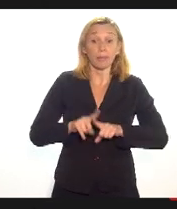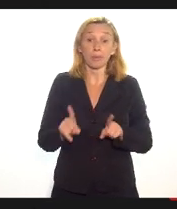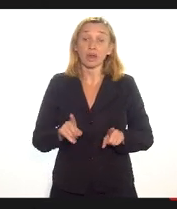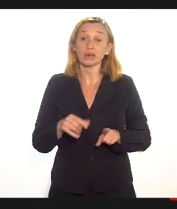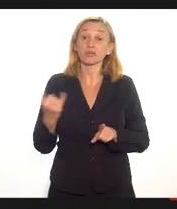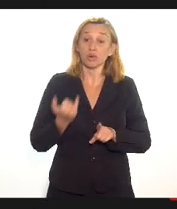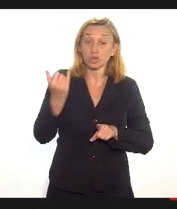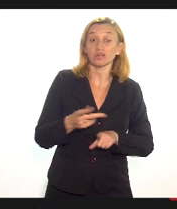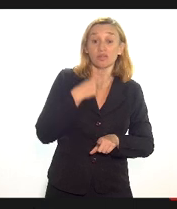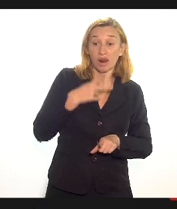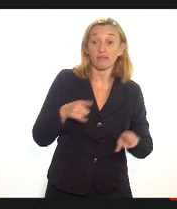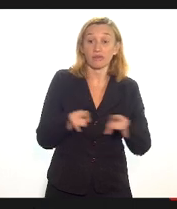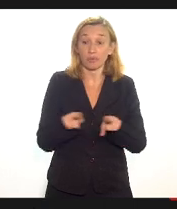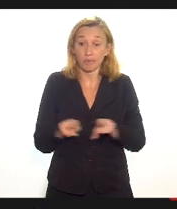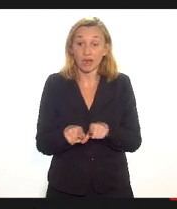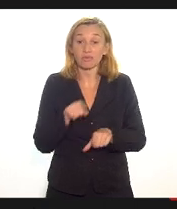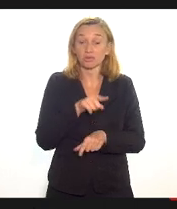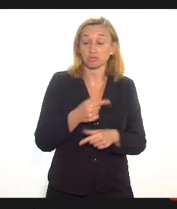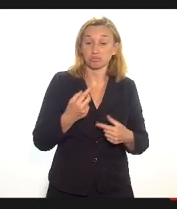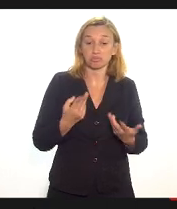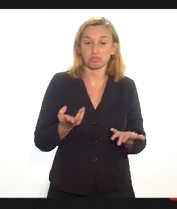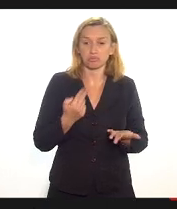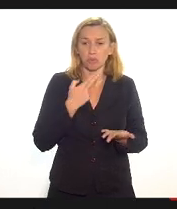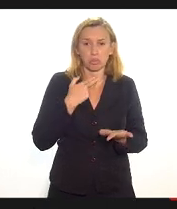também dizer que não se pode